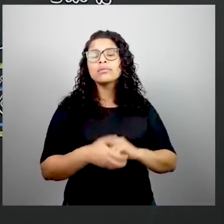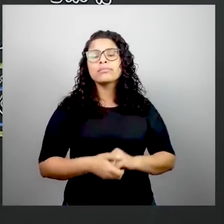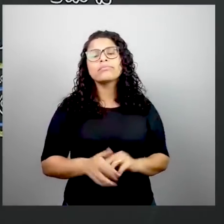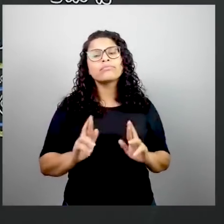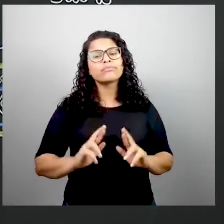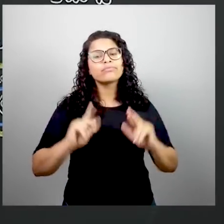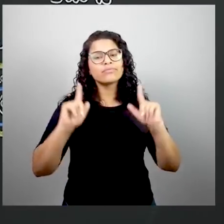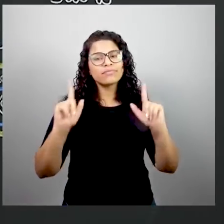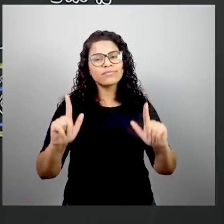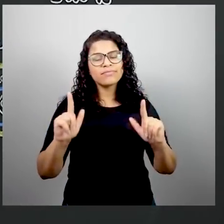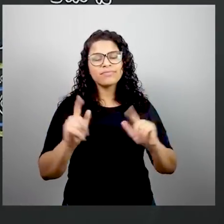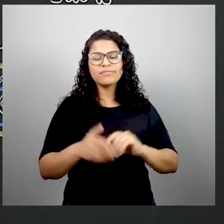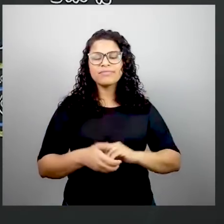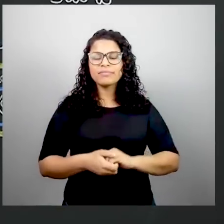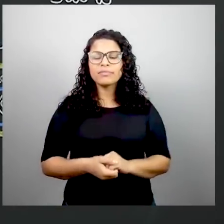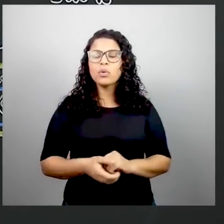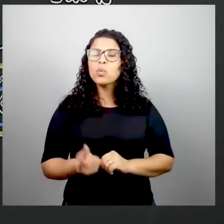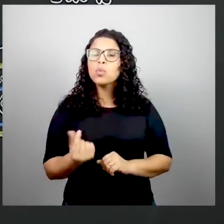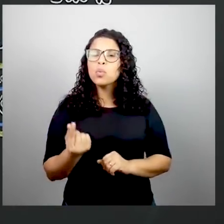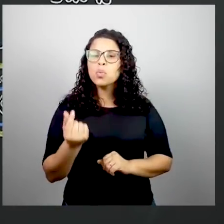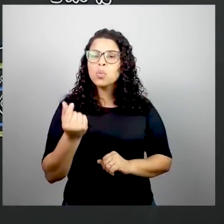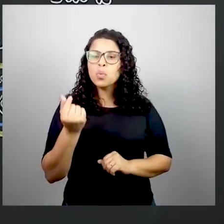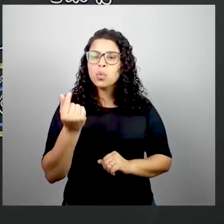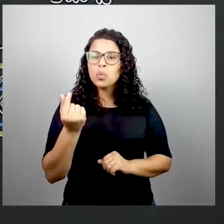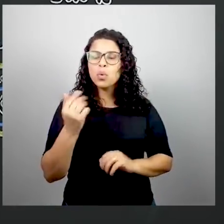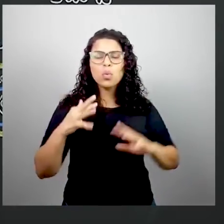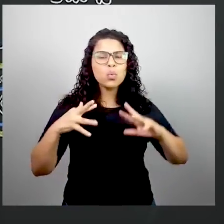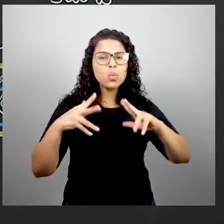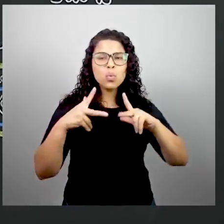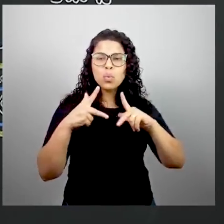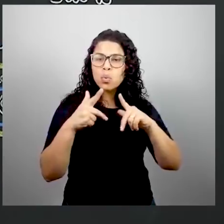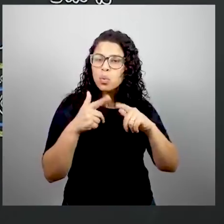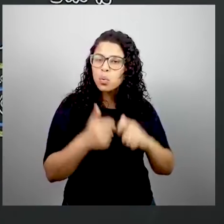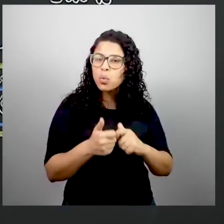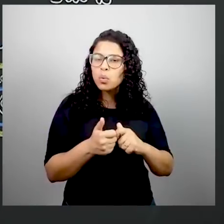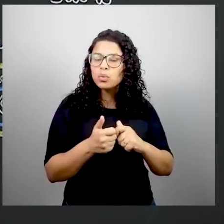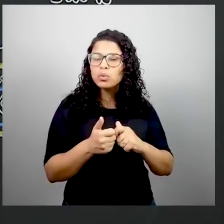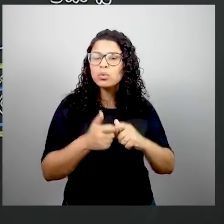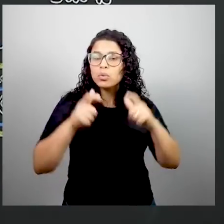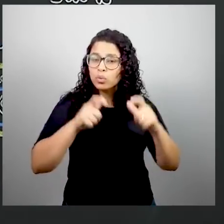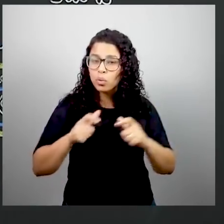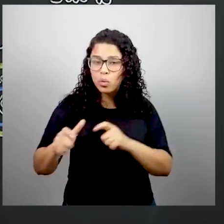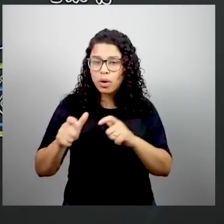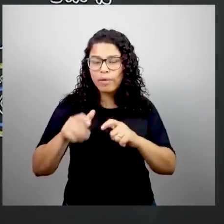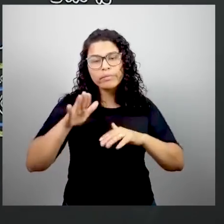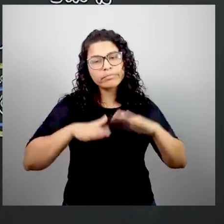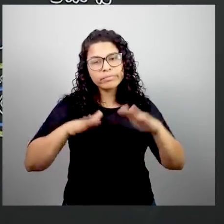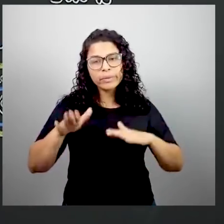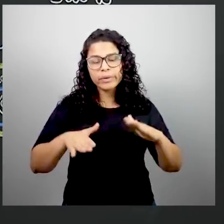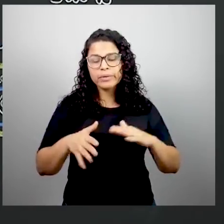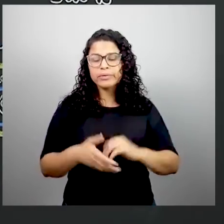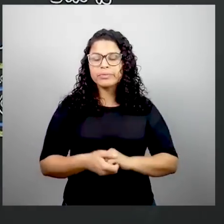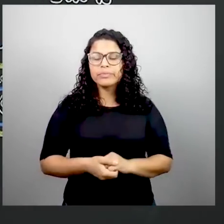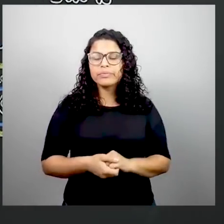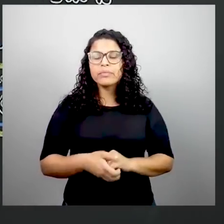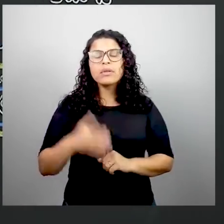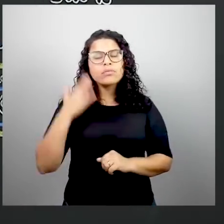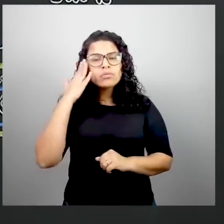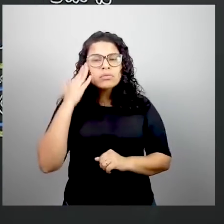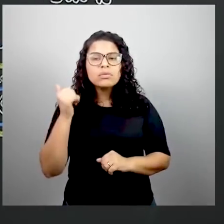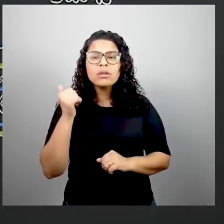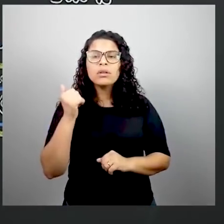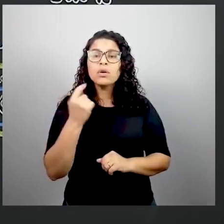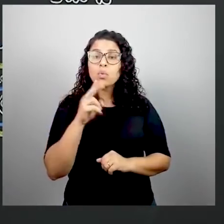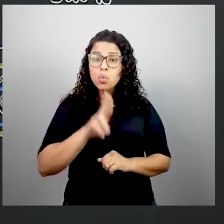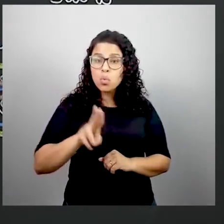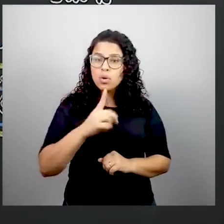tarifas? Aí vão ser da parte deles, o custo, toda uma questão de tributos do local. Eu peguei lá, ok, eu já